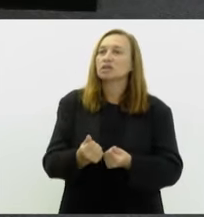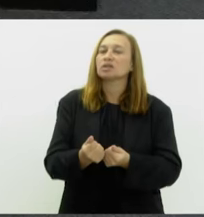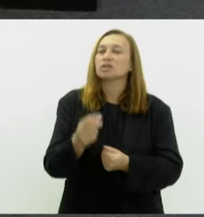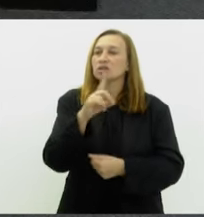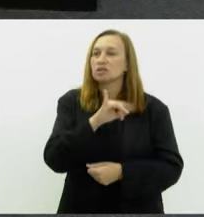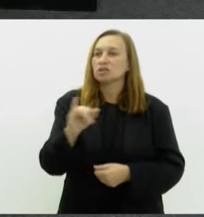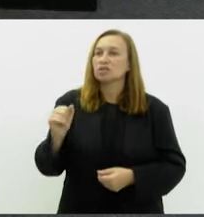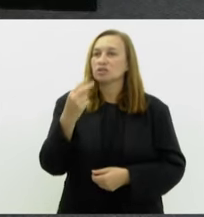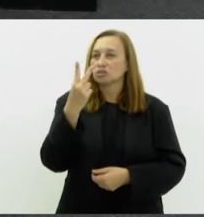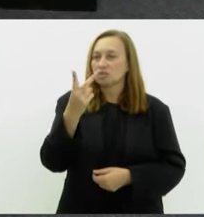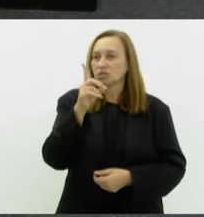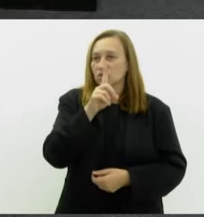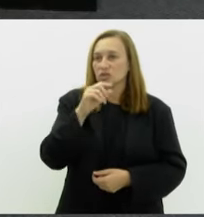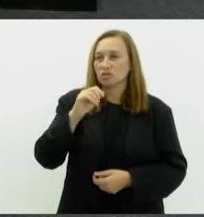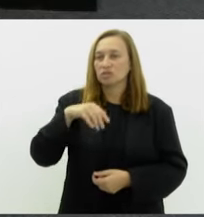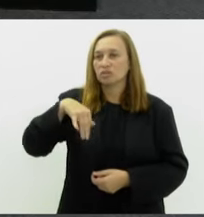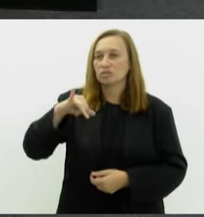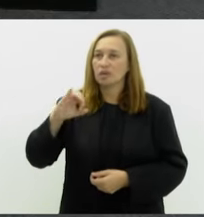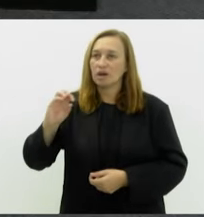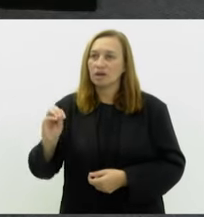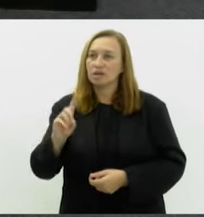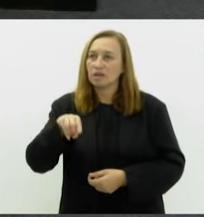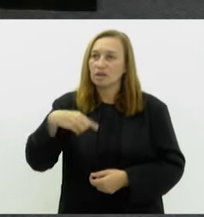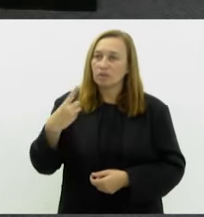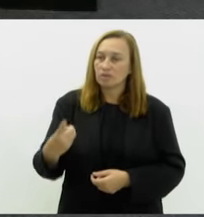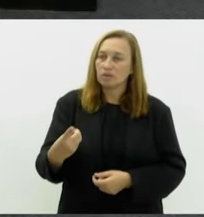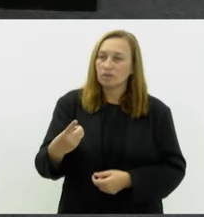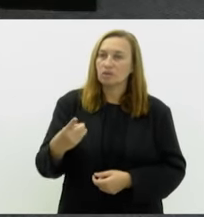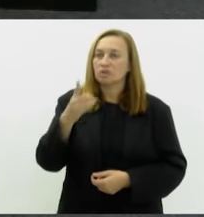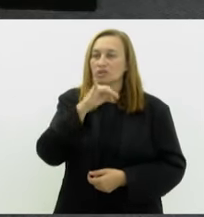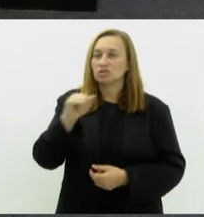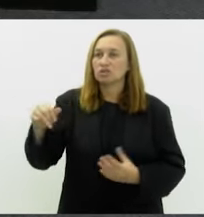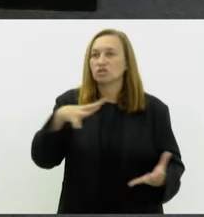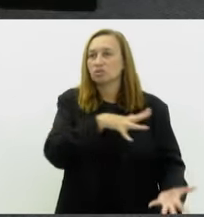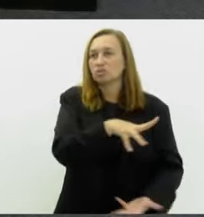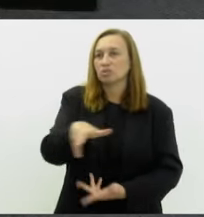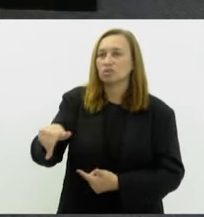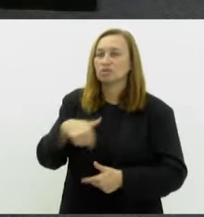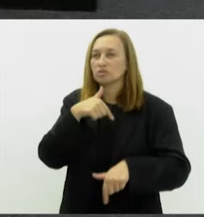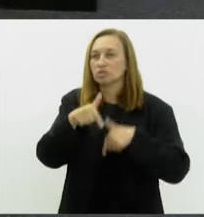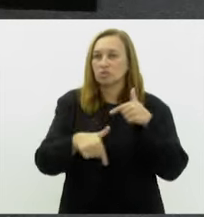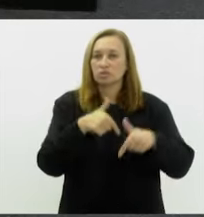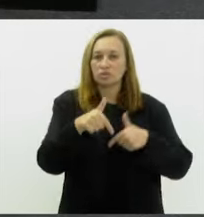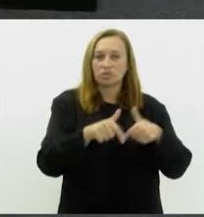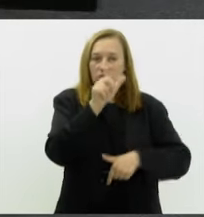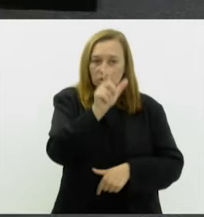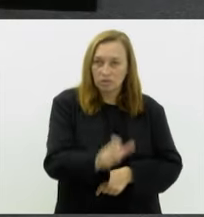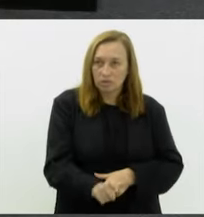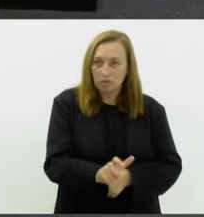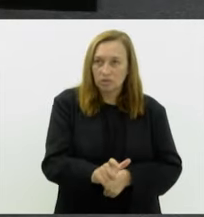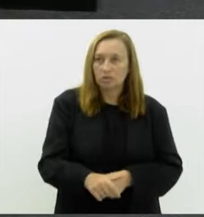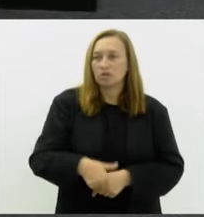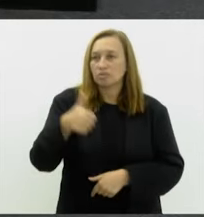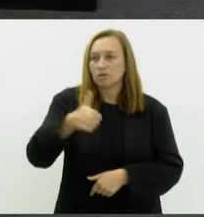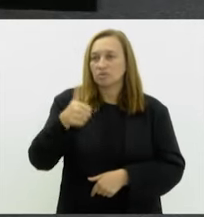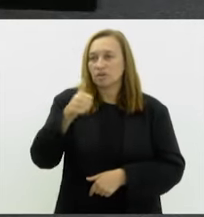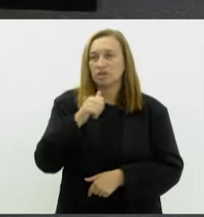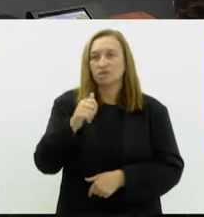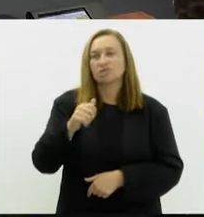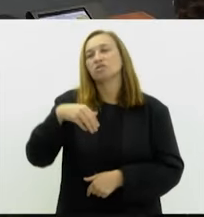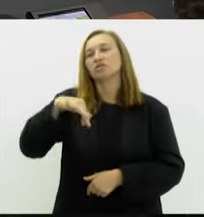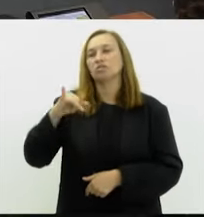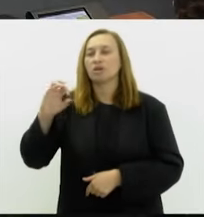dia 2 de maio, após o Dia Mundial Internacional do Trabalhador, que é o dia 1º de maio.